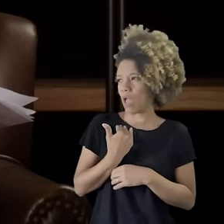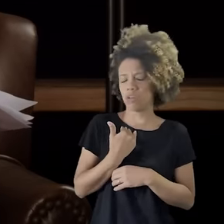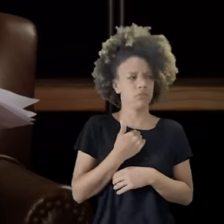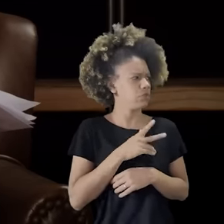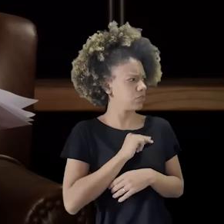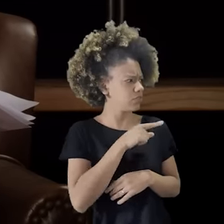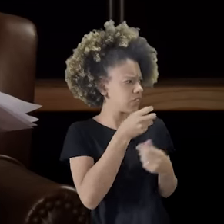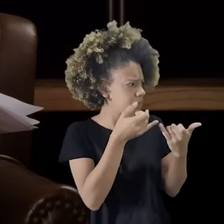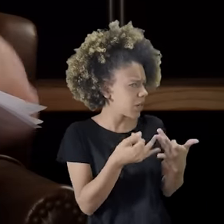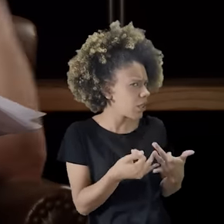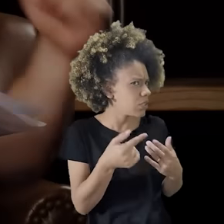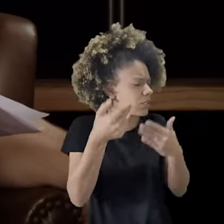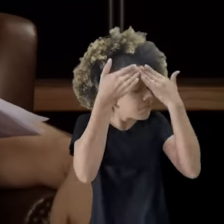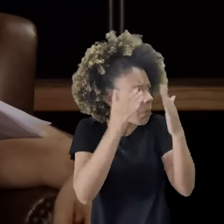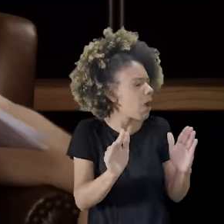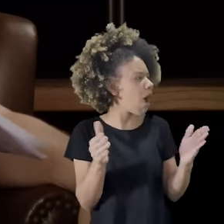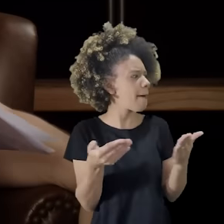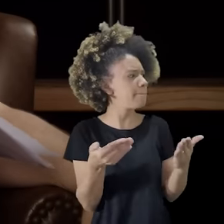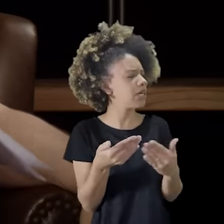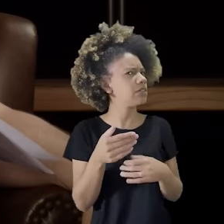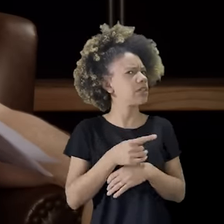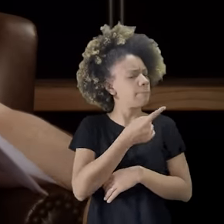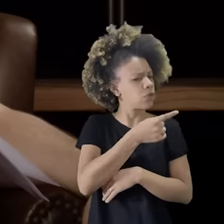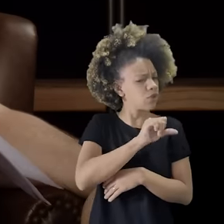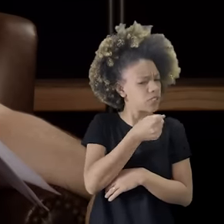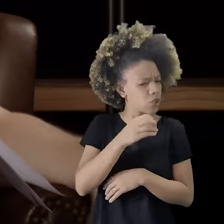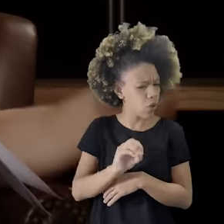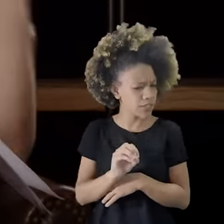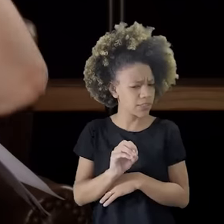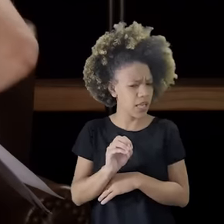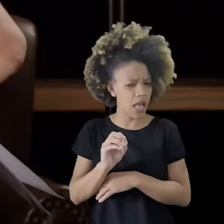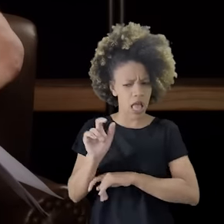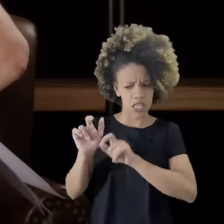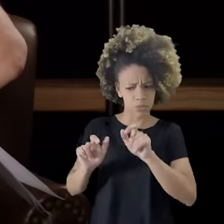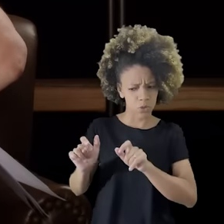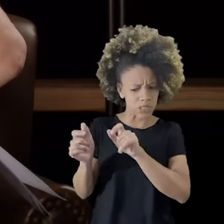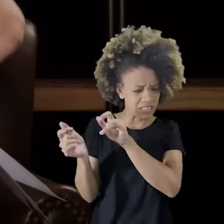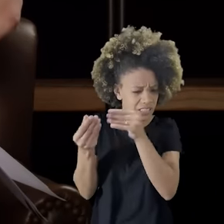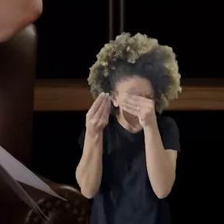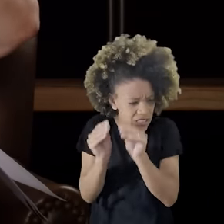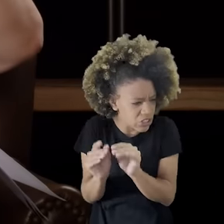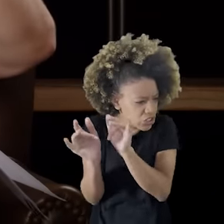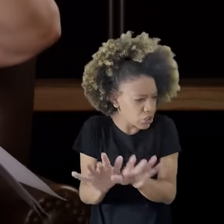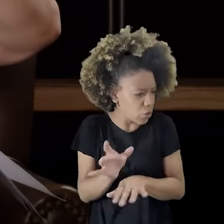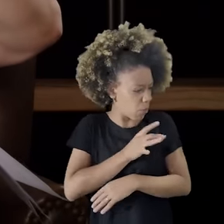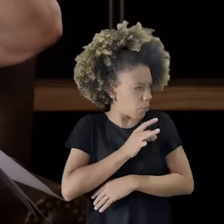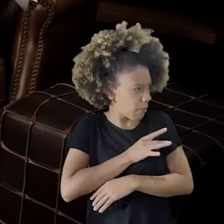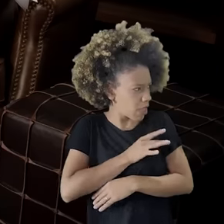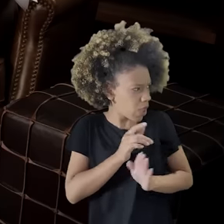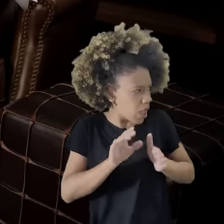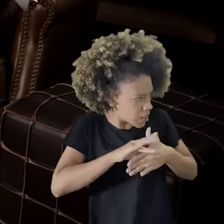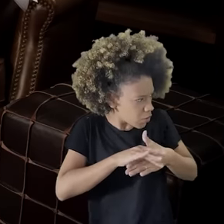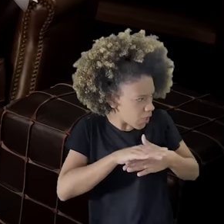um negócio que minha cabeça abriu agora será que nos anos 80 muita gente deixou de ser gay por medo da Aids